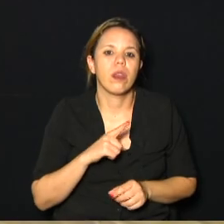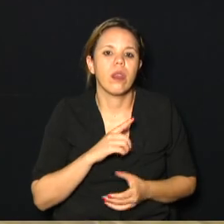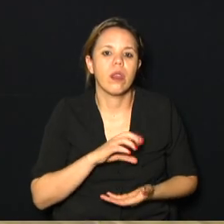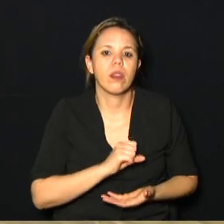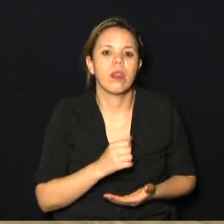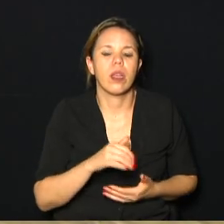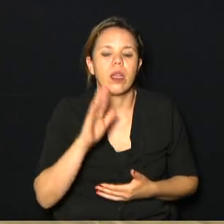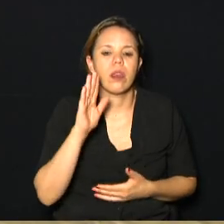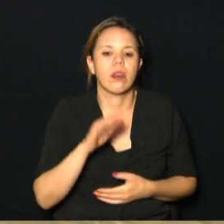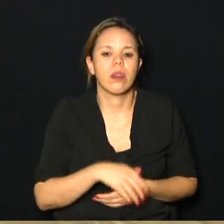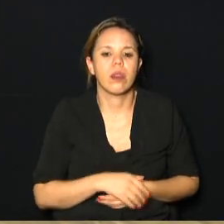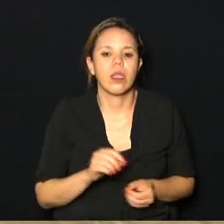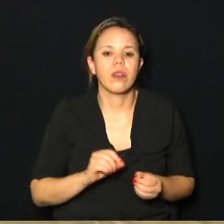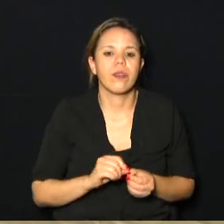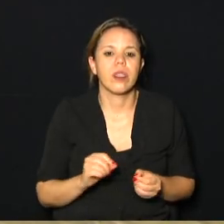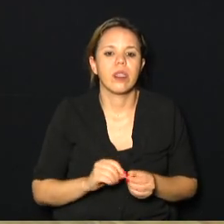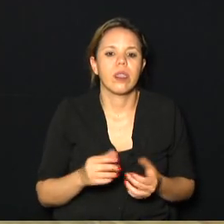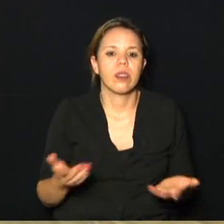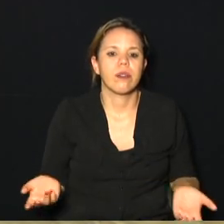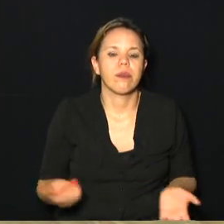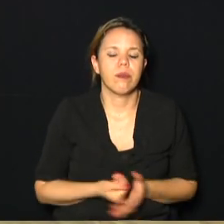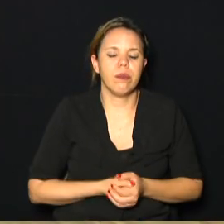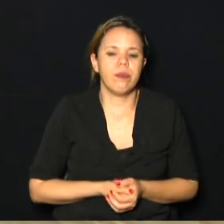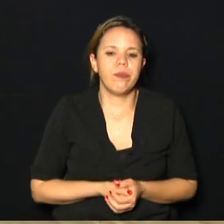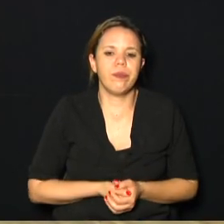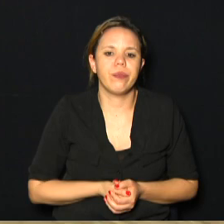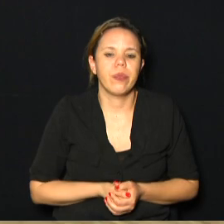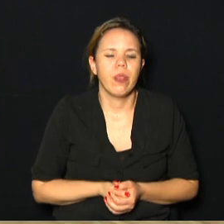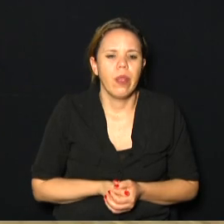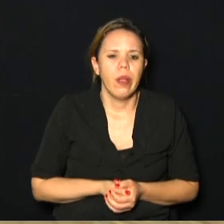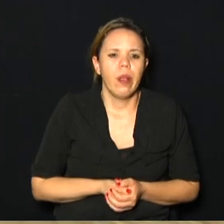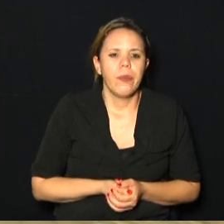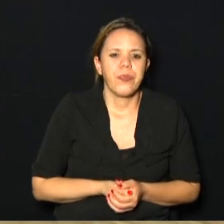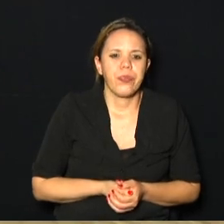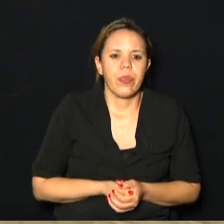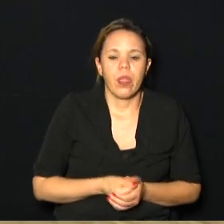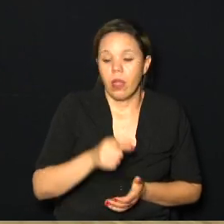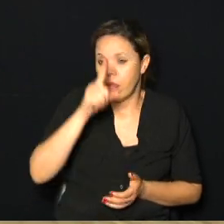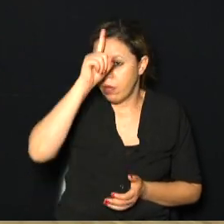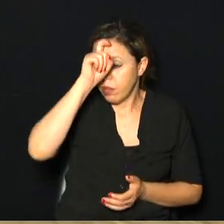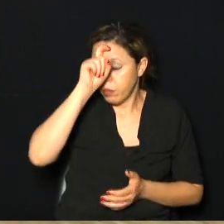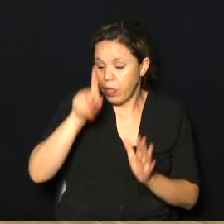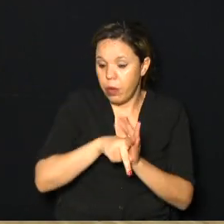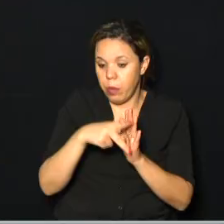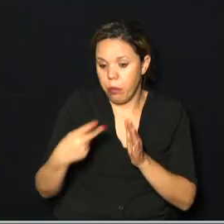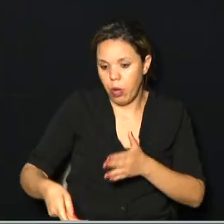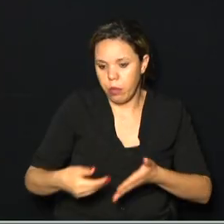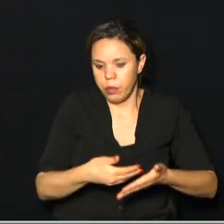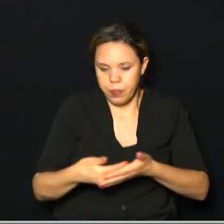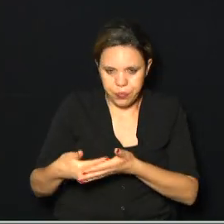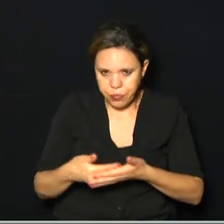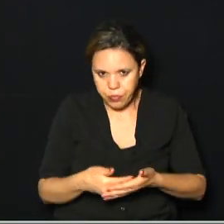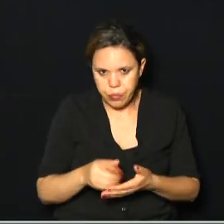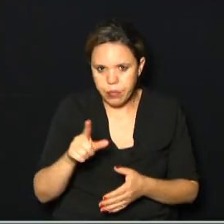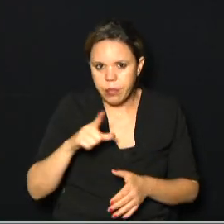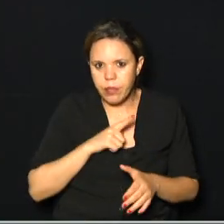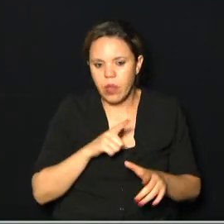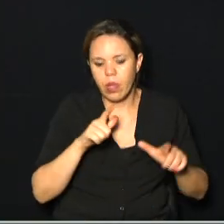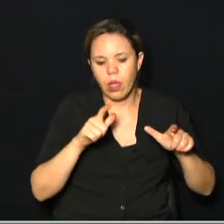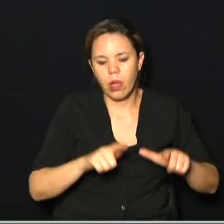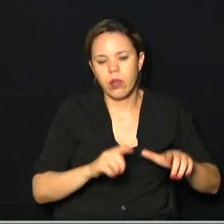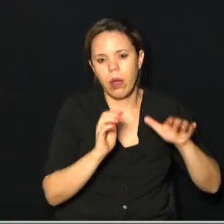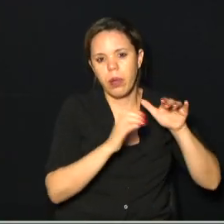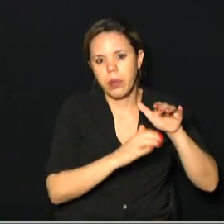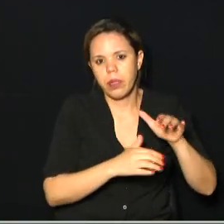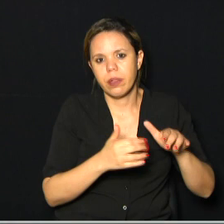a mais em abundância, o que que faz, hein? Não, nós lá na maternidade temos um banco de leite, pode entrar em